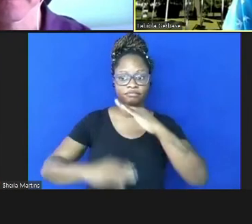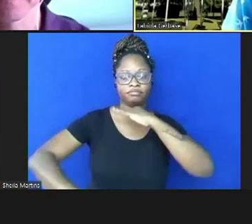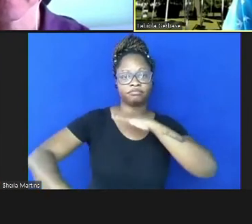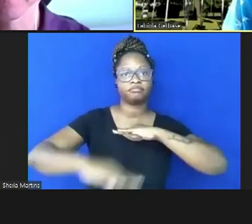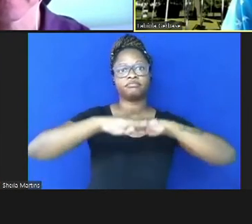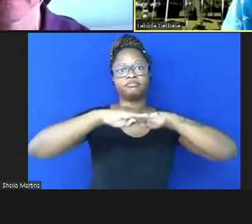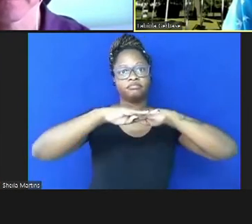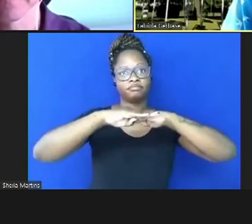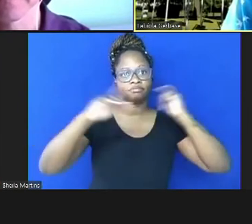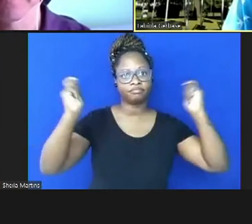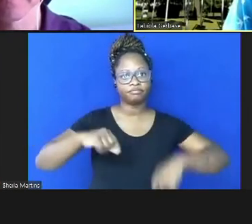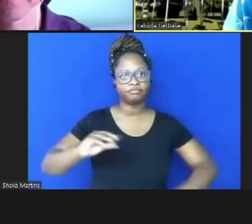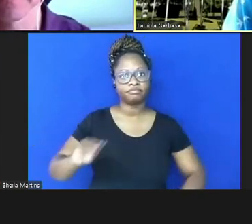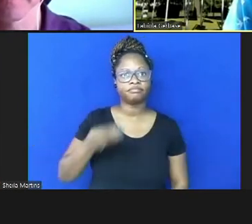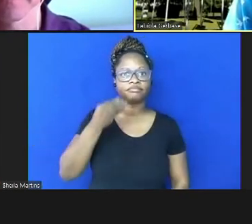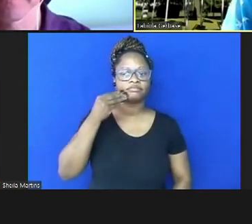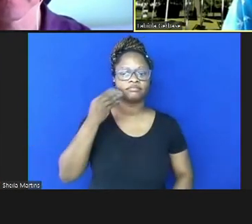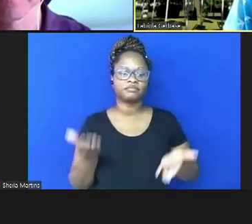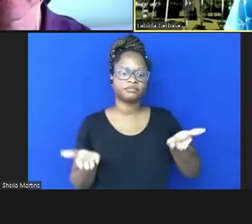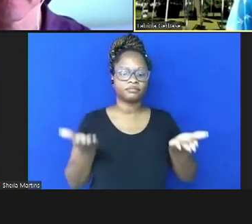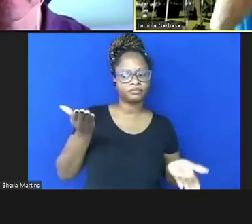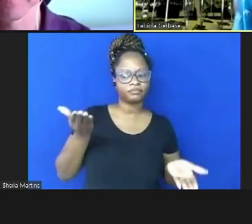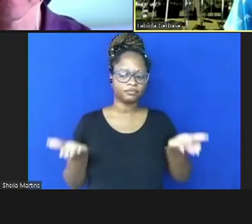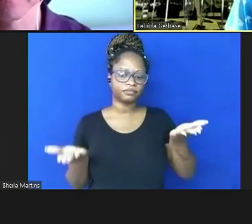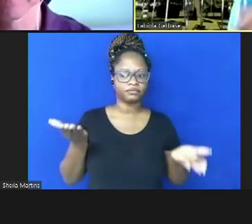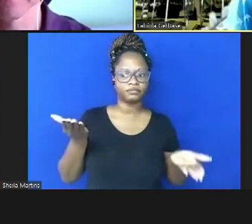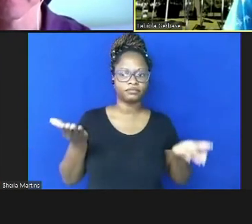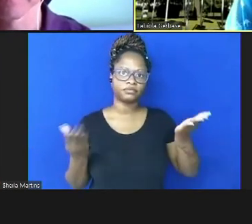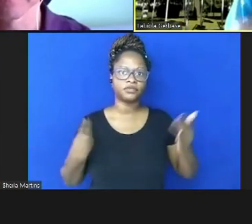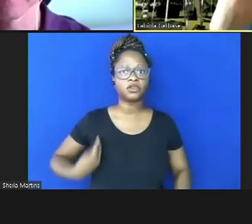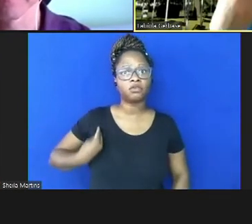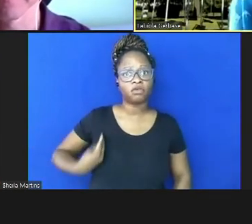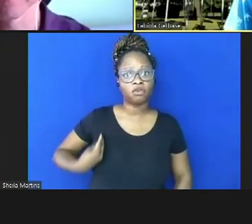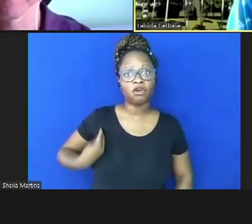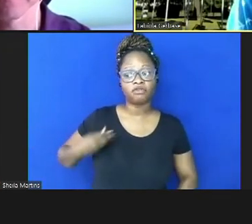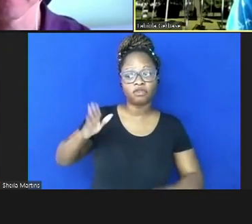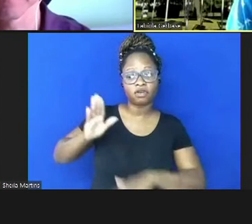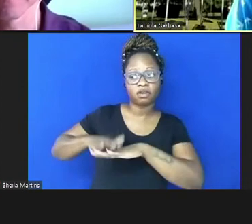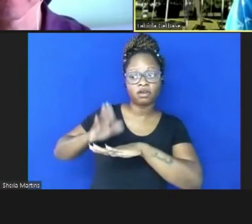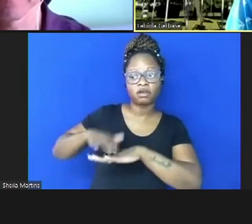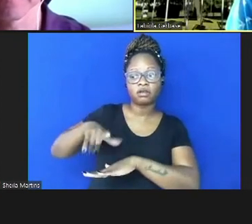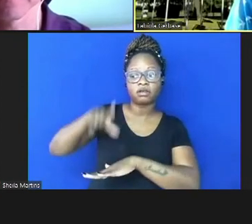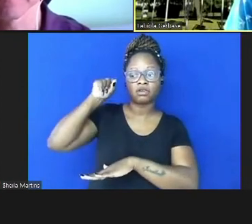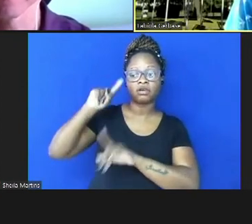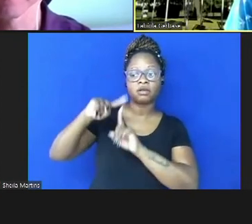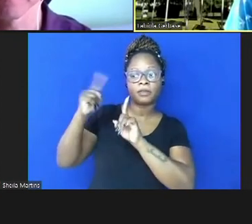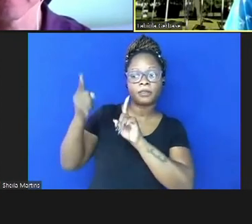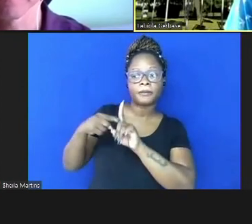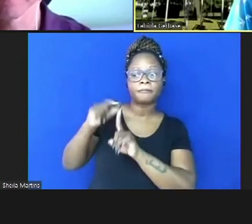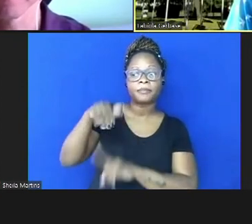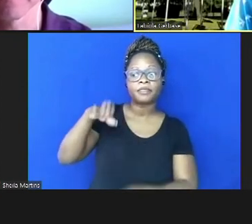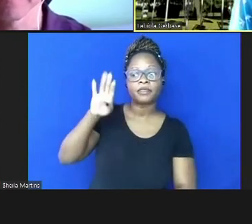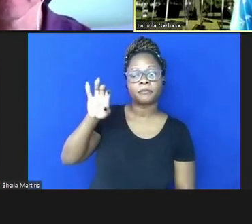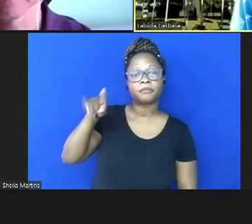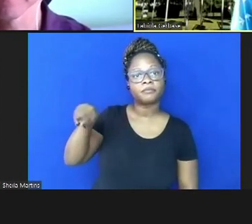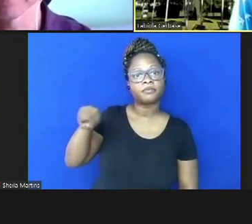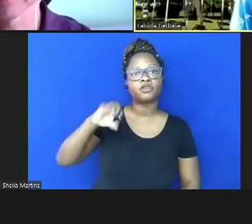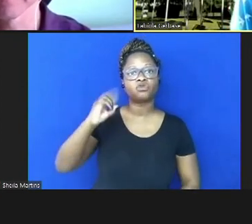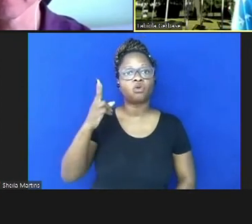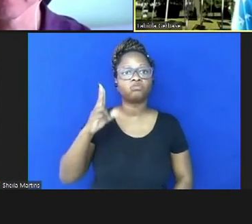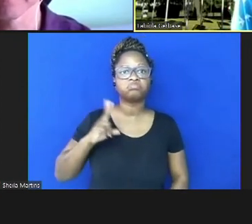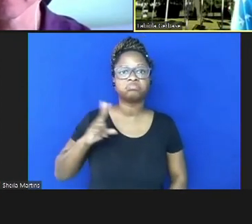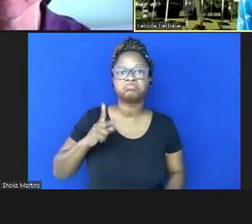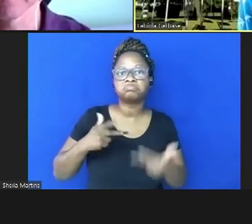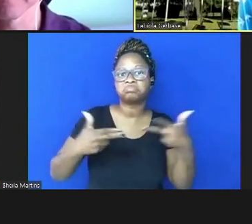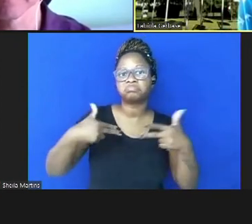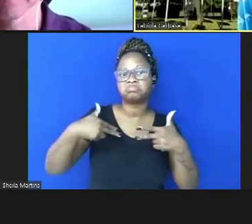oportunidades e um equilíbrio com a vida, a opção por ser mãe e outras opções profissionais ou pessoais ao